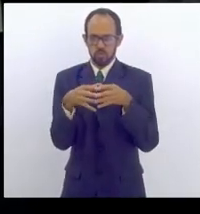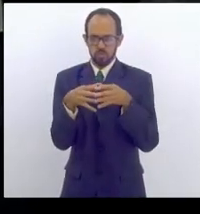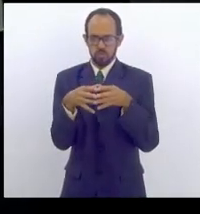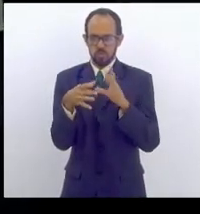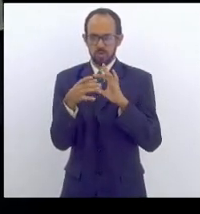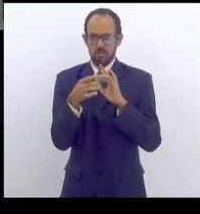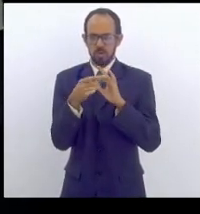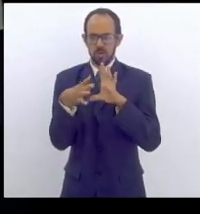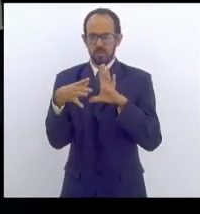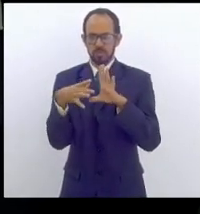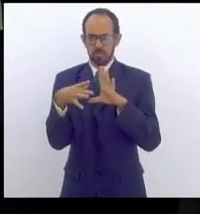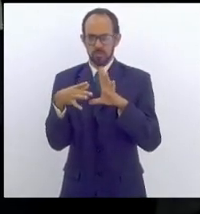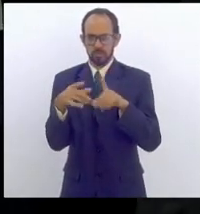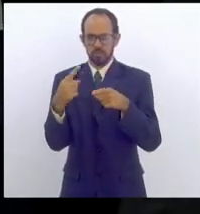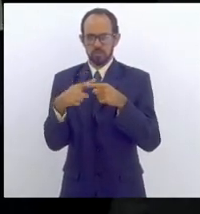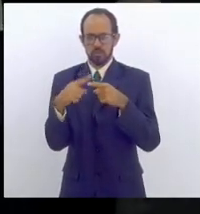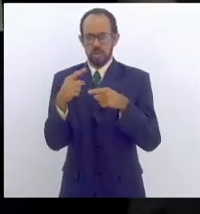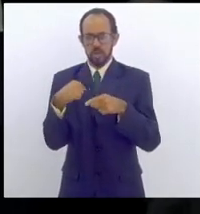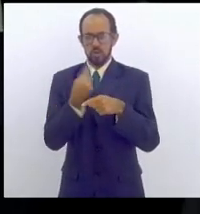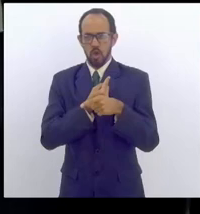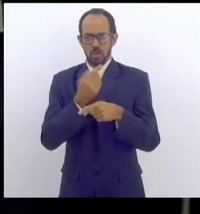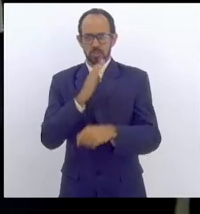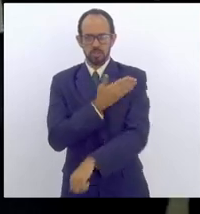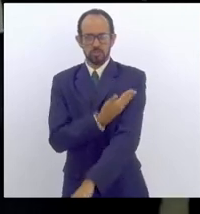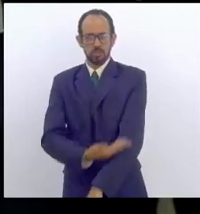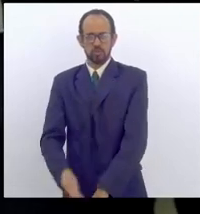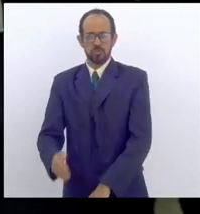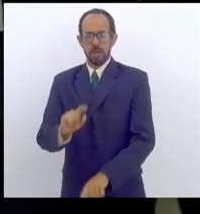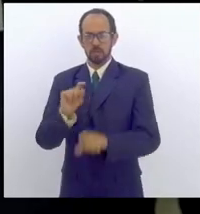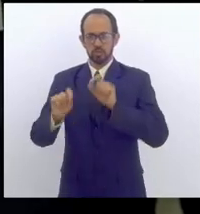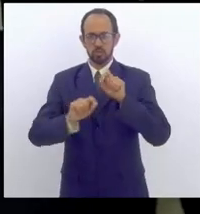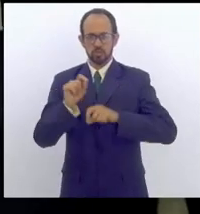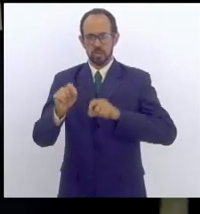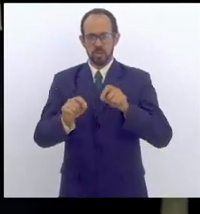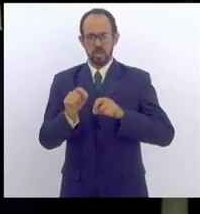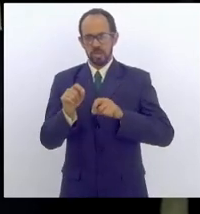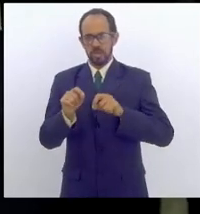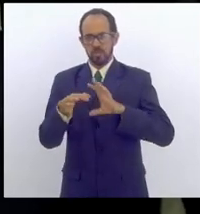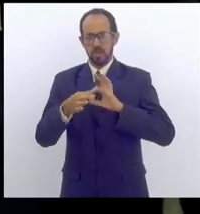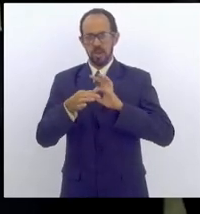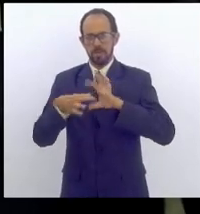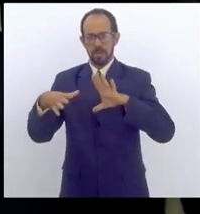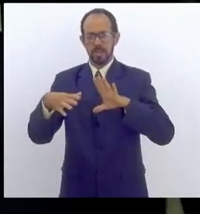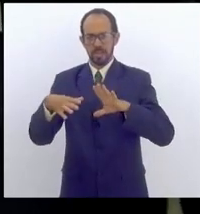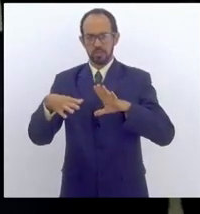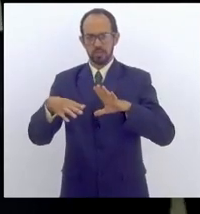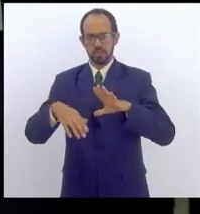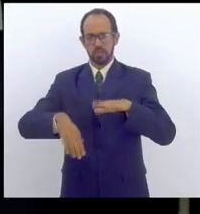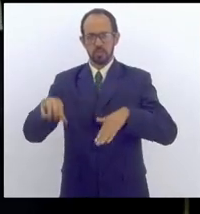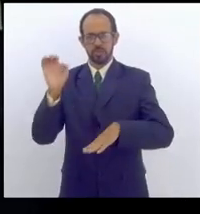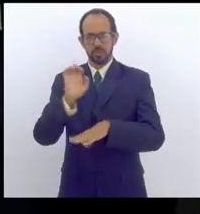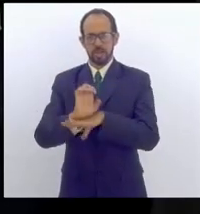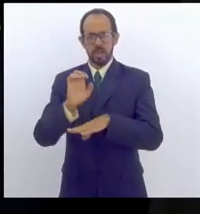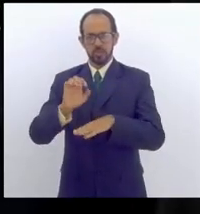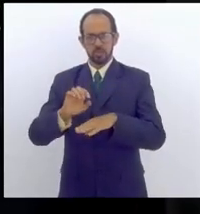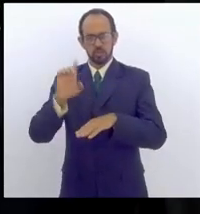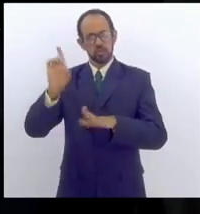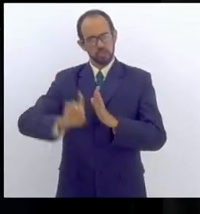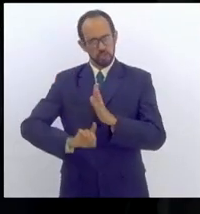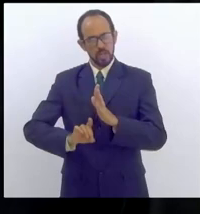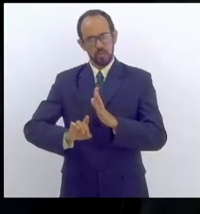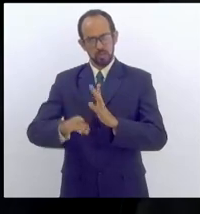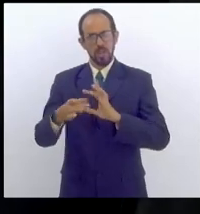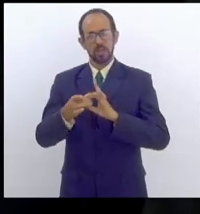democraticamente, porque nós estamos acostumados com a liberdade, com o Estado de Direito, com a democracia.